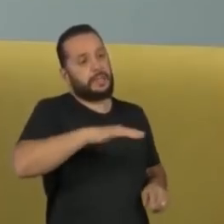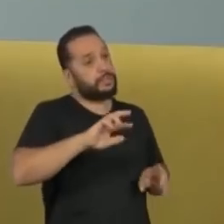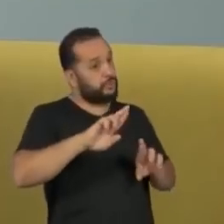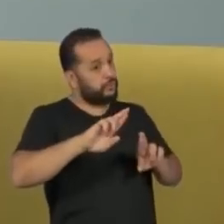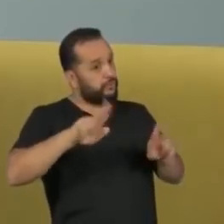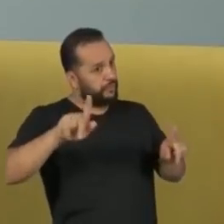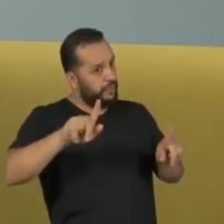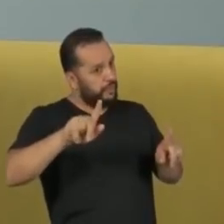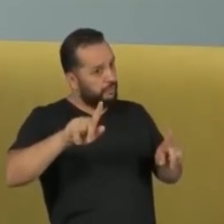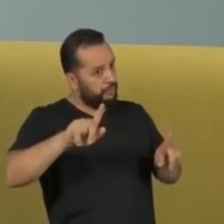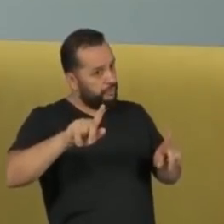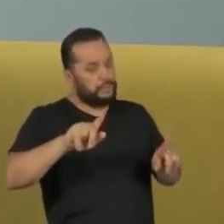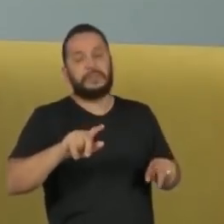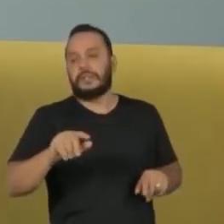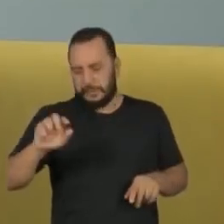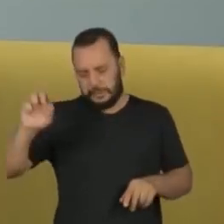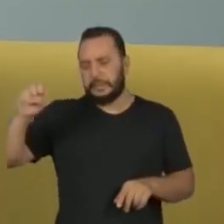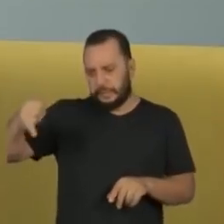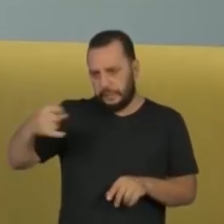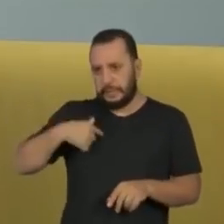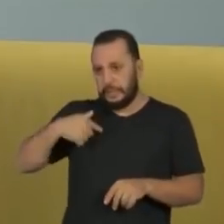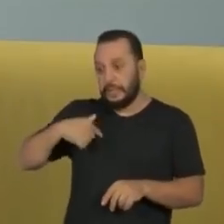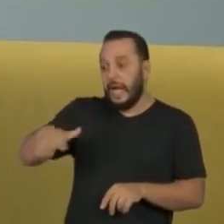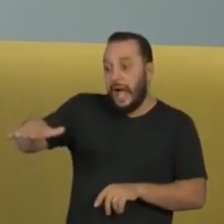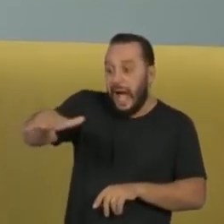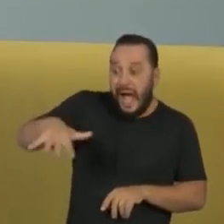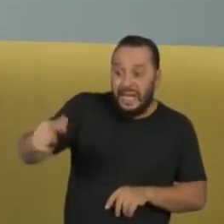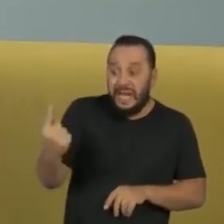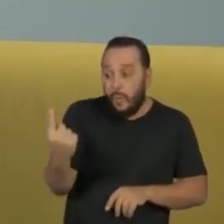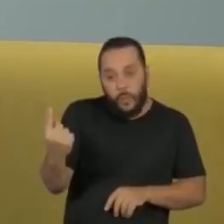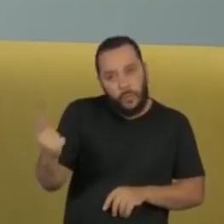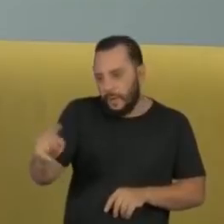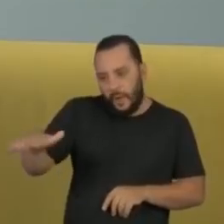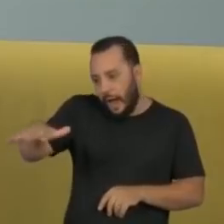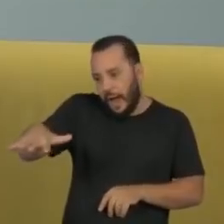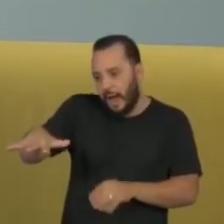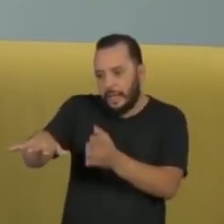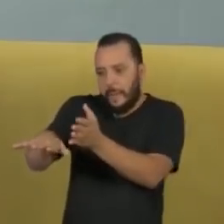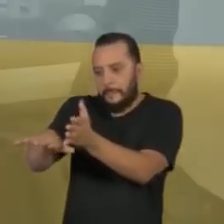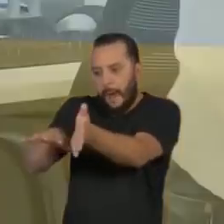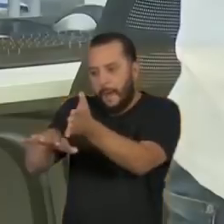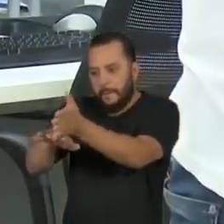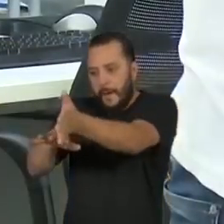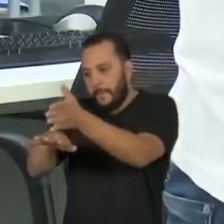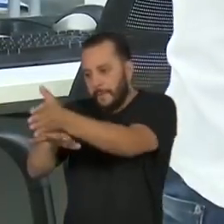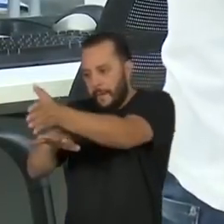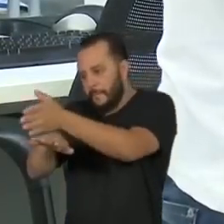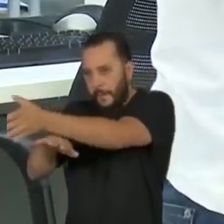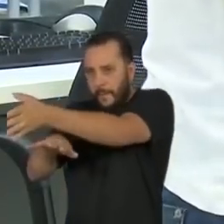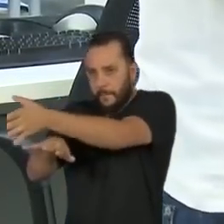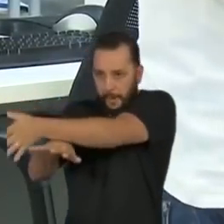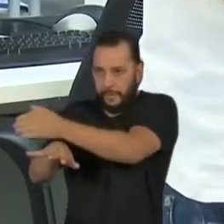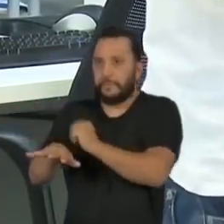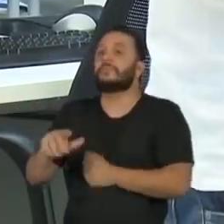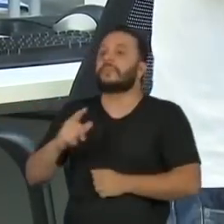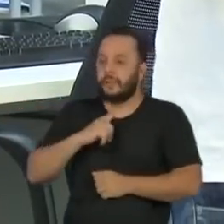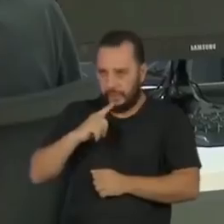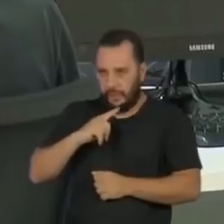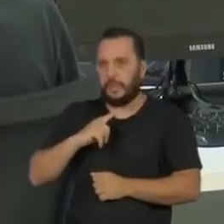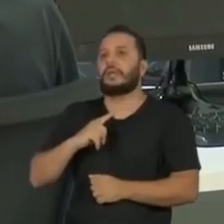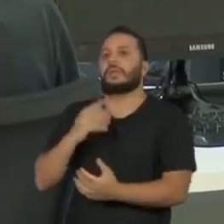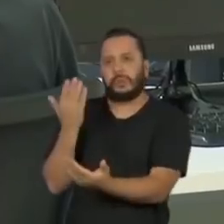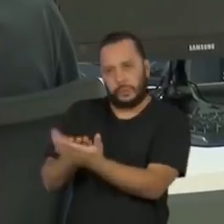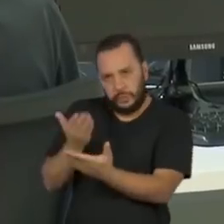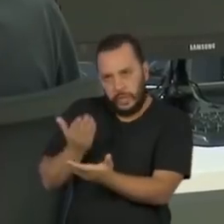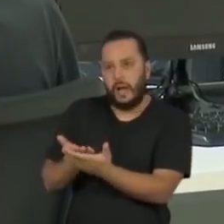hoje das grandes áreas. Então, assim, o conceito de profissão ainda existe. Ele vai ter que fazer uma graduação,